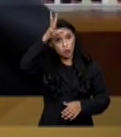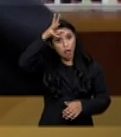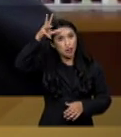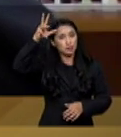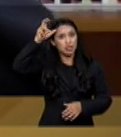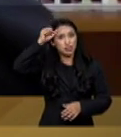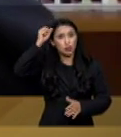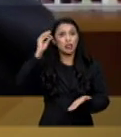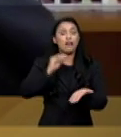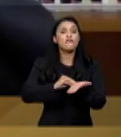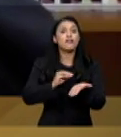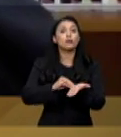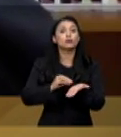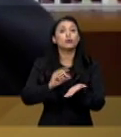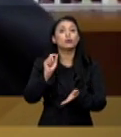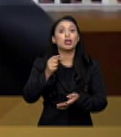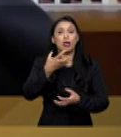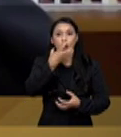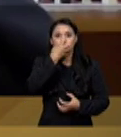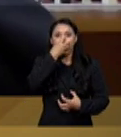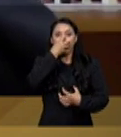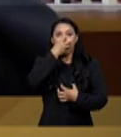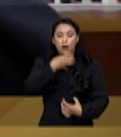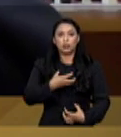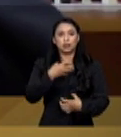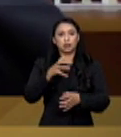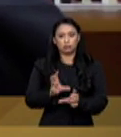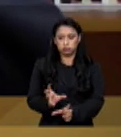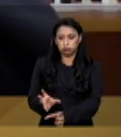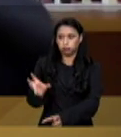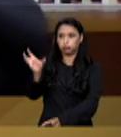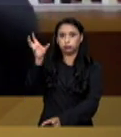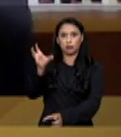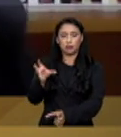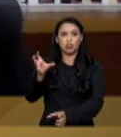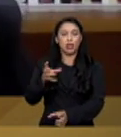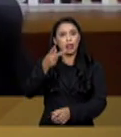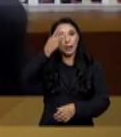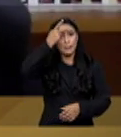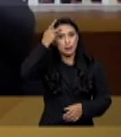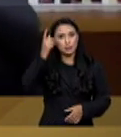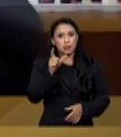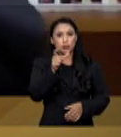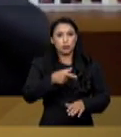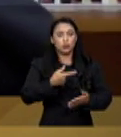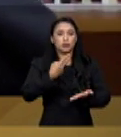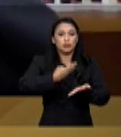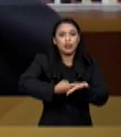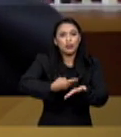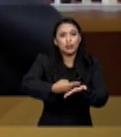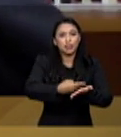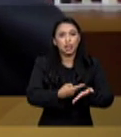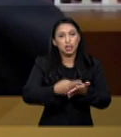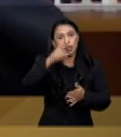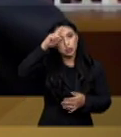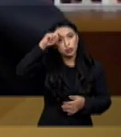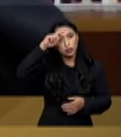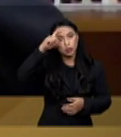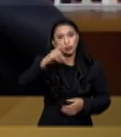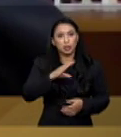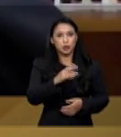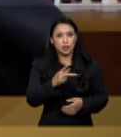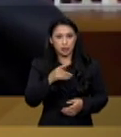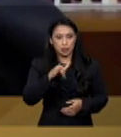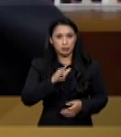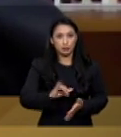ausência de oxigênio para os pacientes internados. Em pauta, mandado de segurança, 37.760. O requerimento de instalação da CPI é